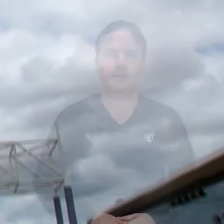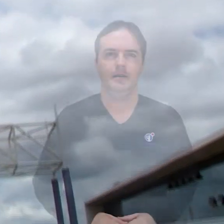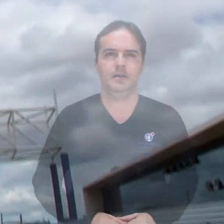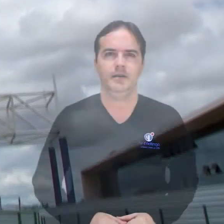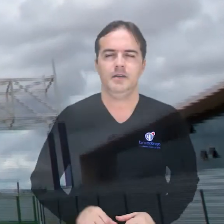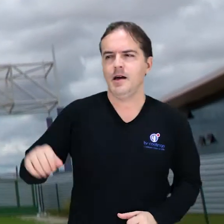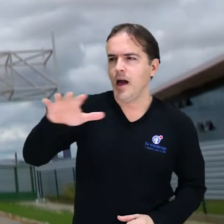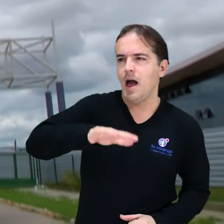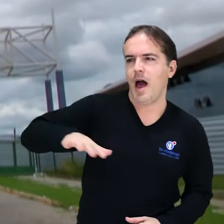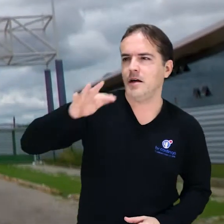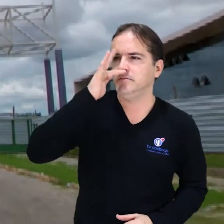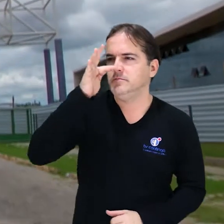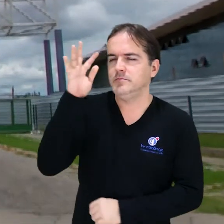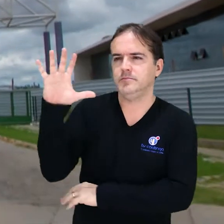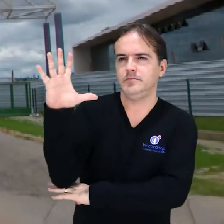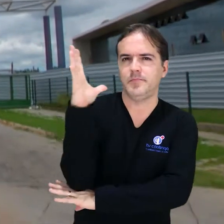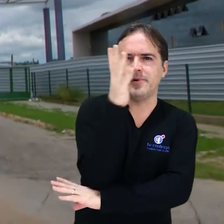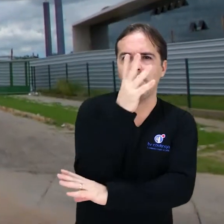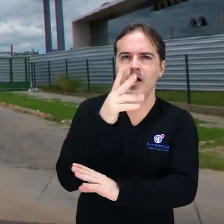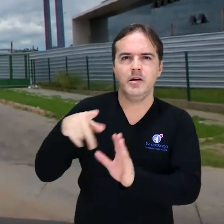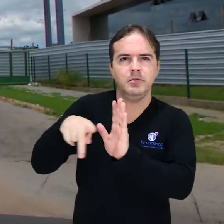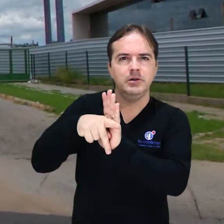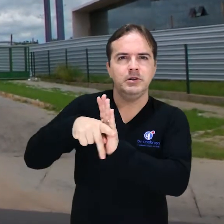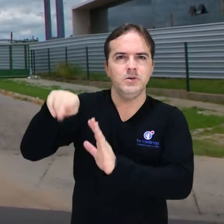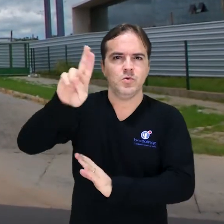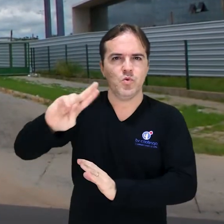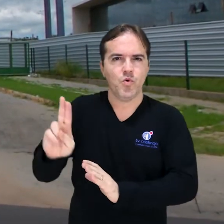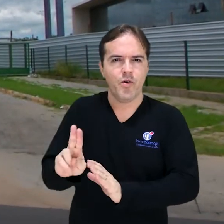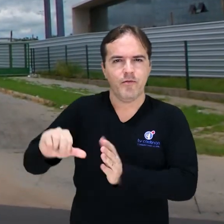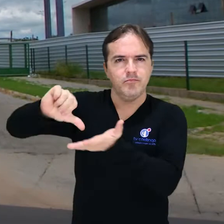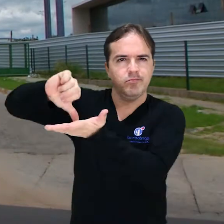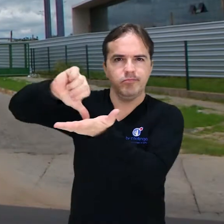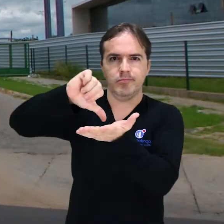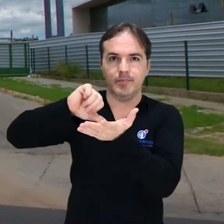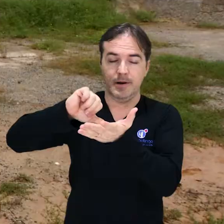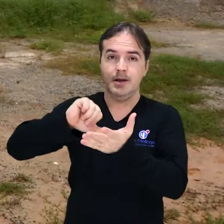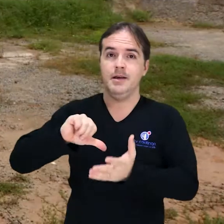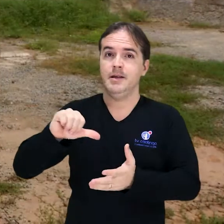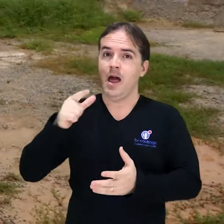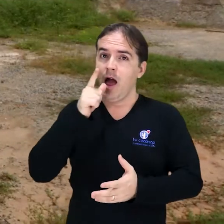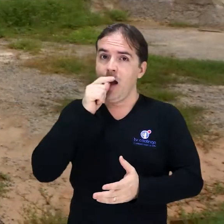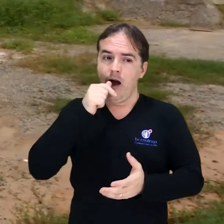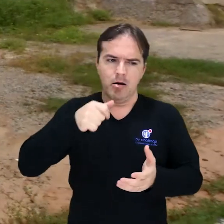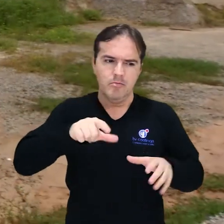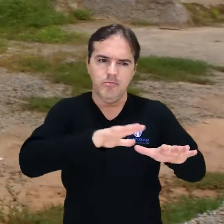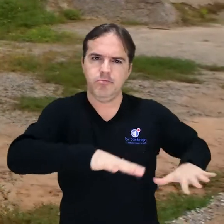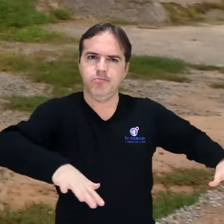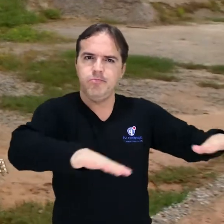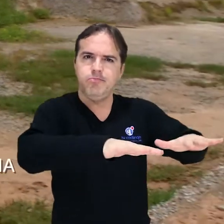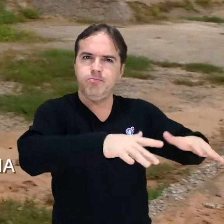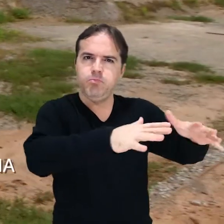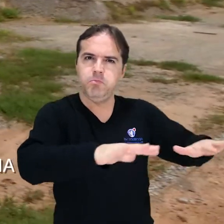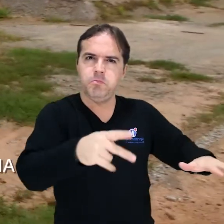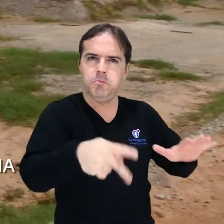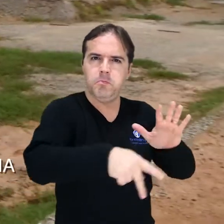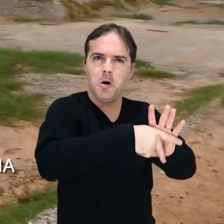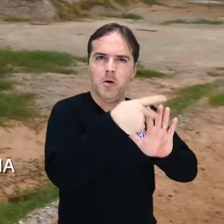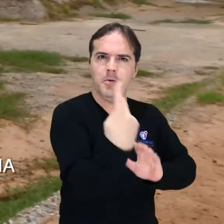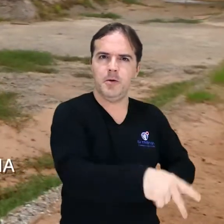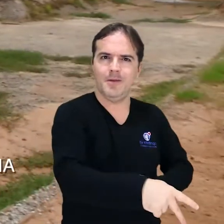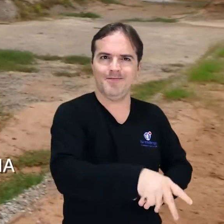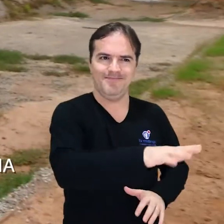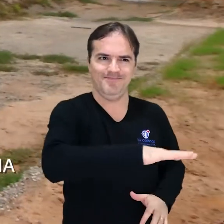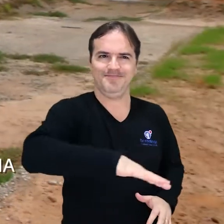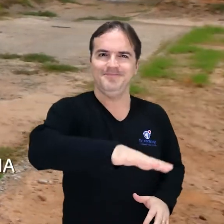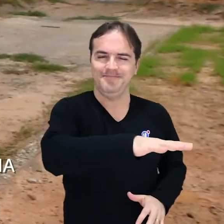Todas as áreas de jardim do campus sede da Univasf em Petrolina vão ser irrigadas com a utilização de água bruta desse